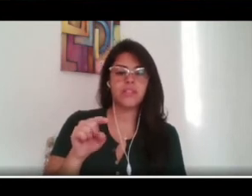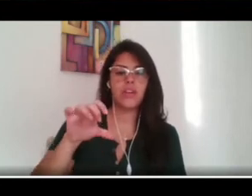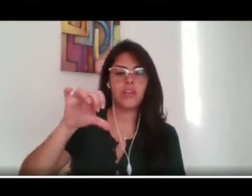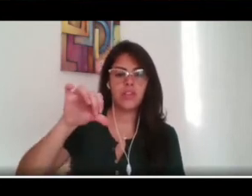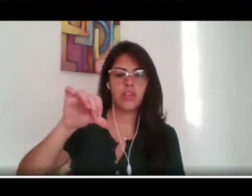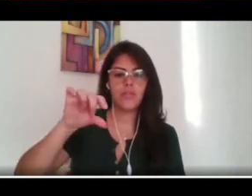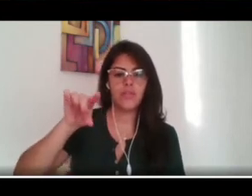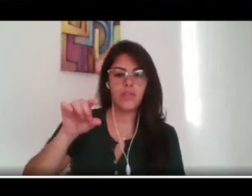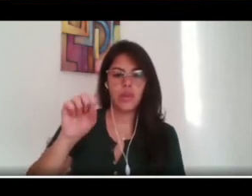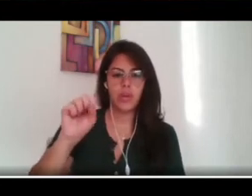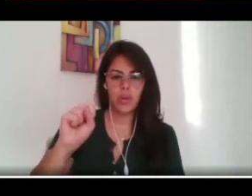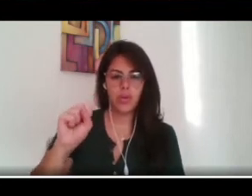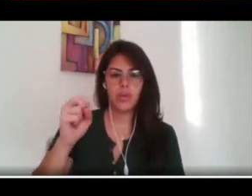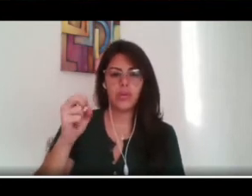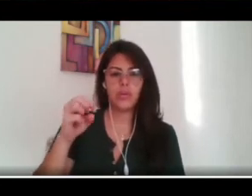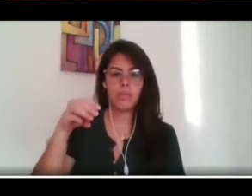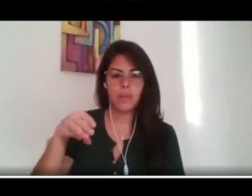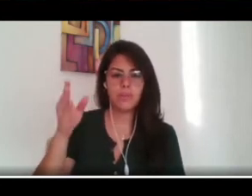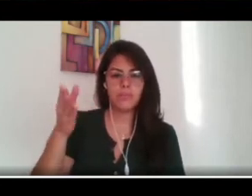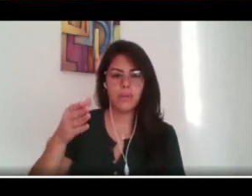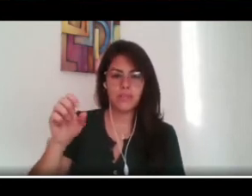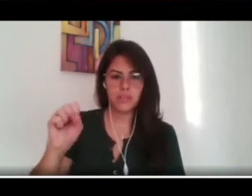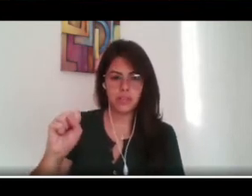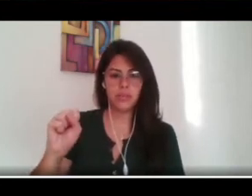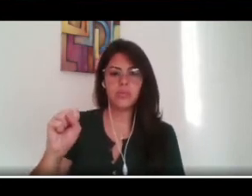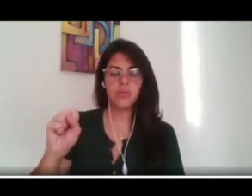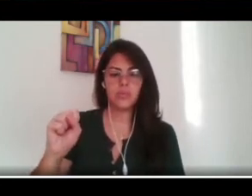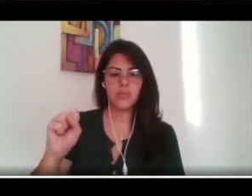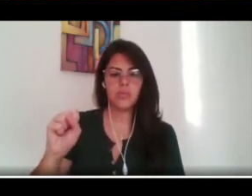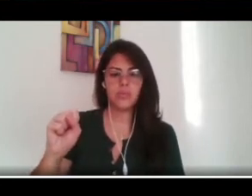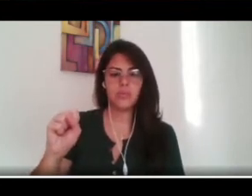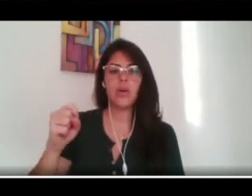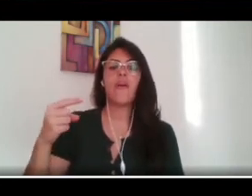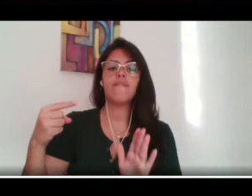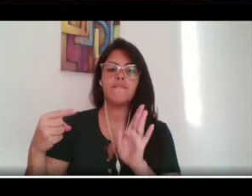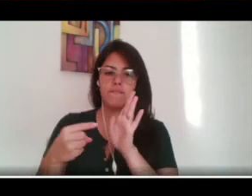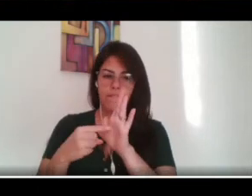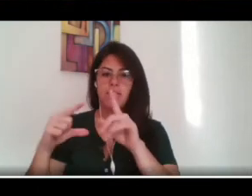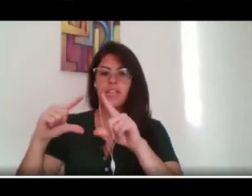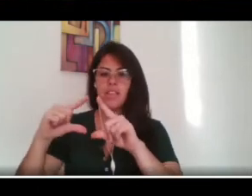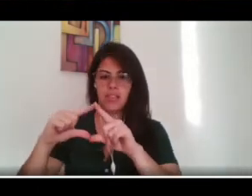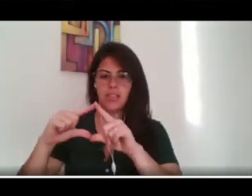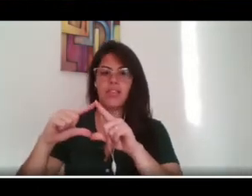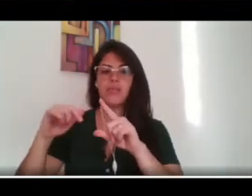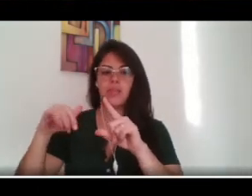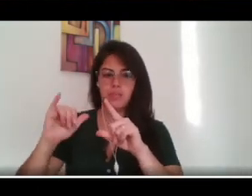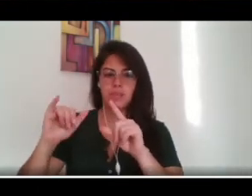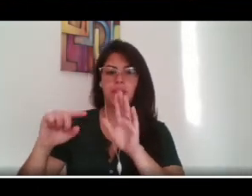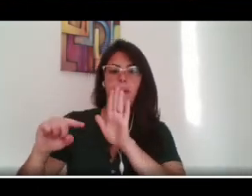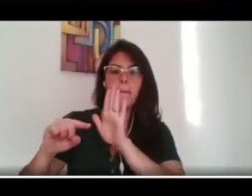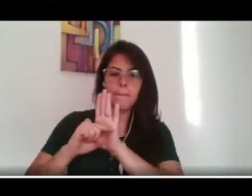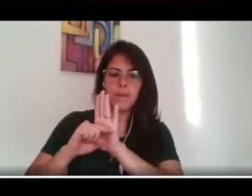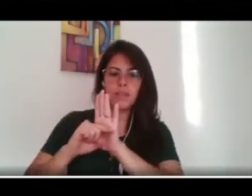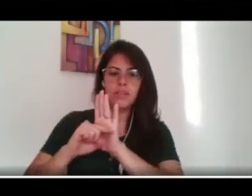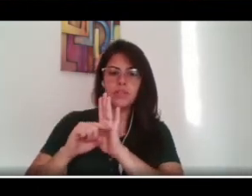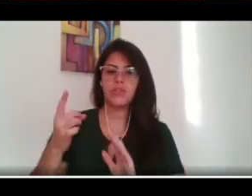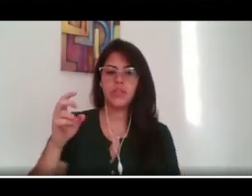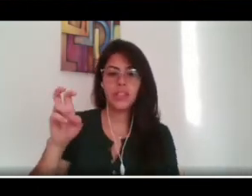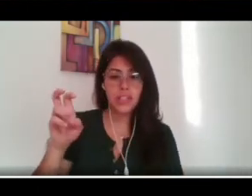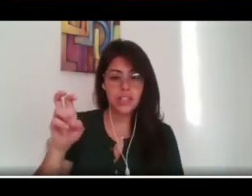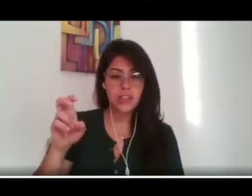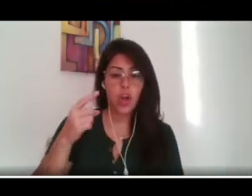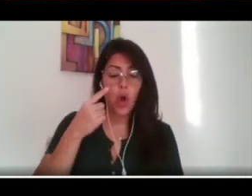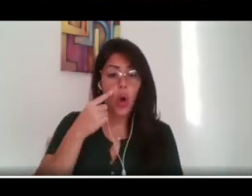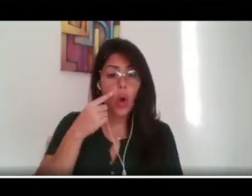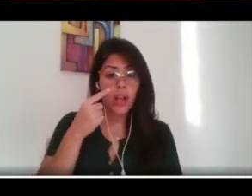igual a menos 15 metros. Observe que a coerência da equação, a coerência do sinal é